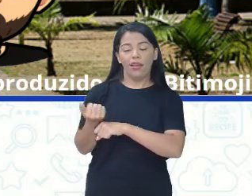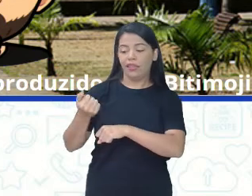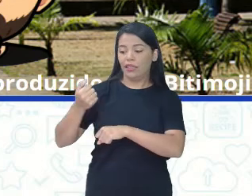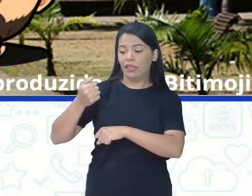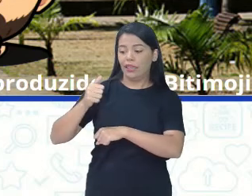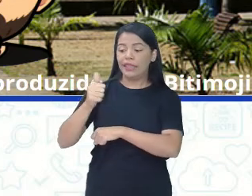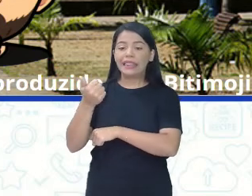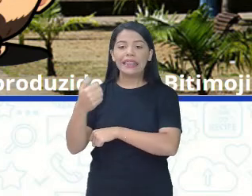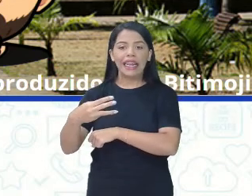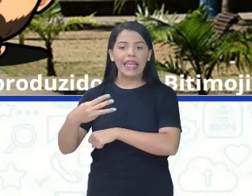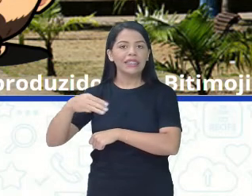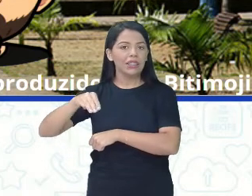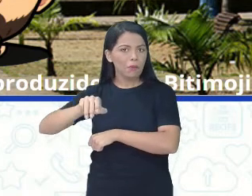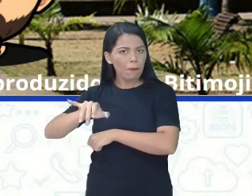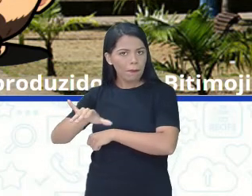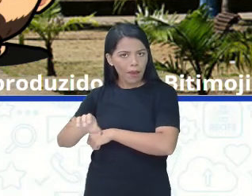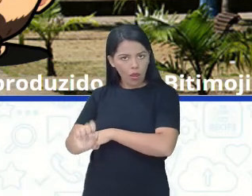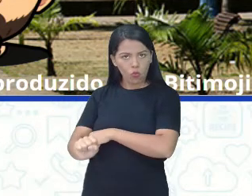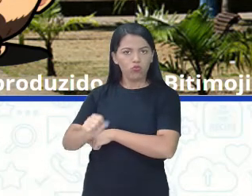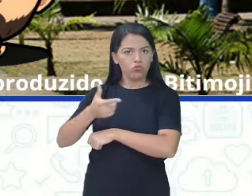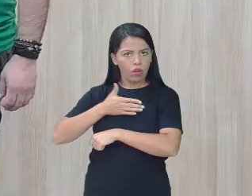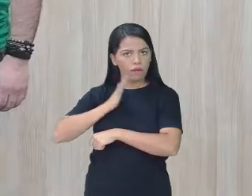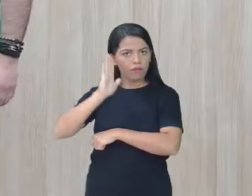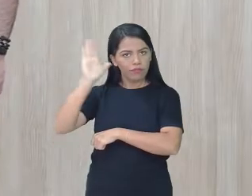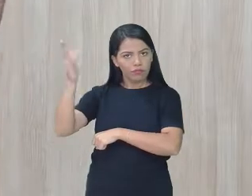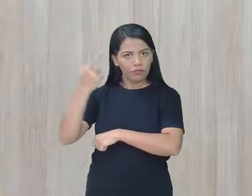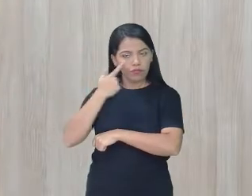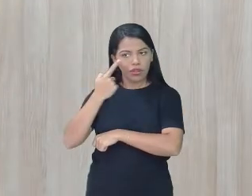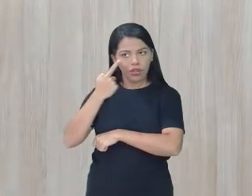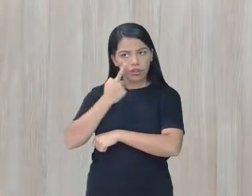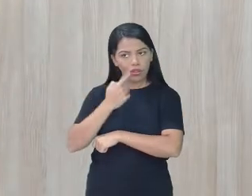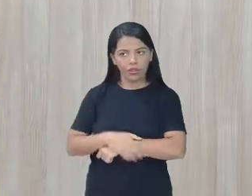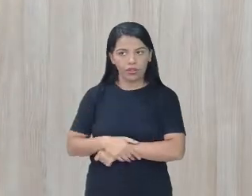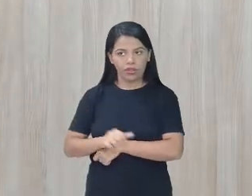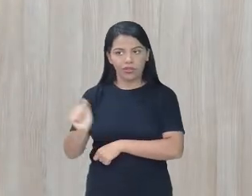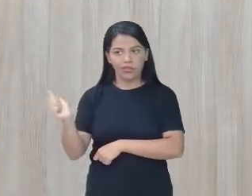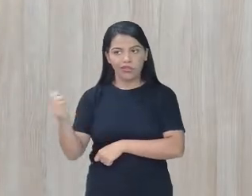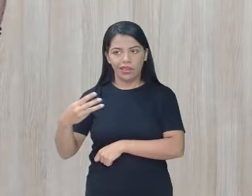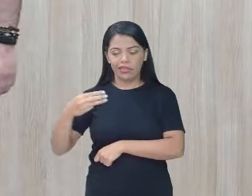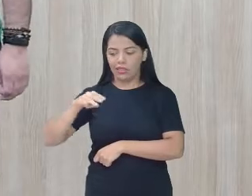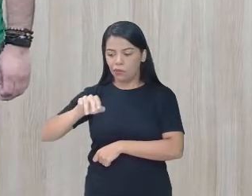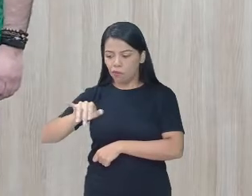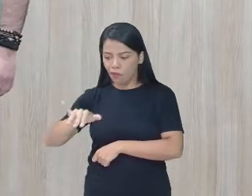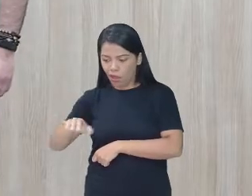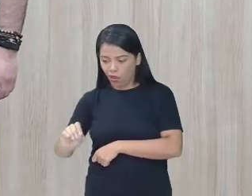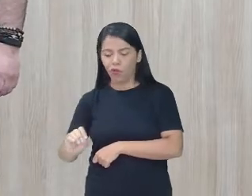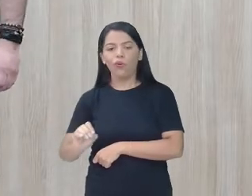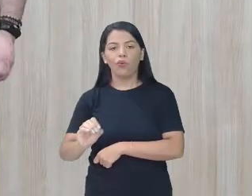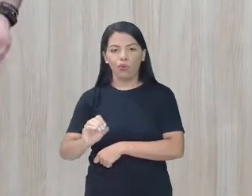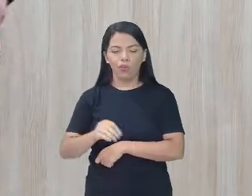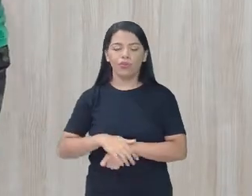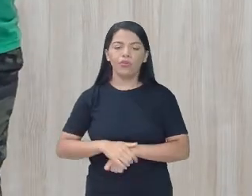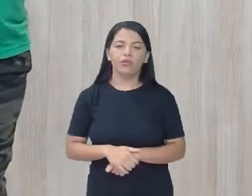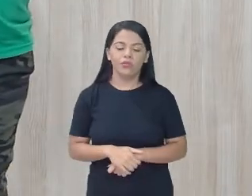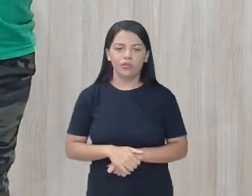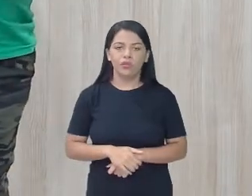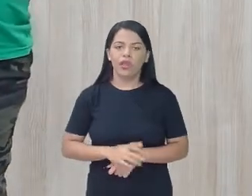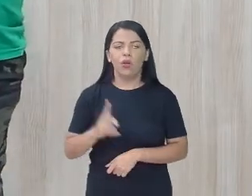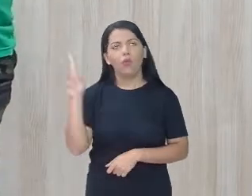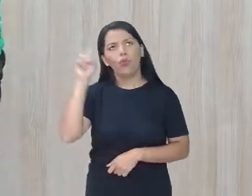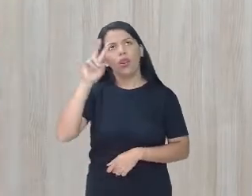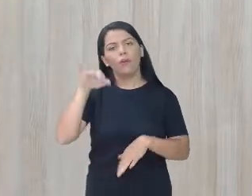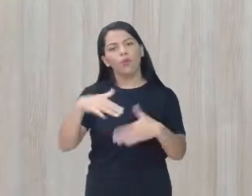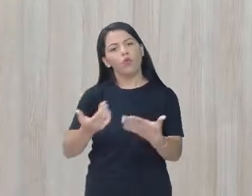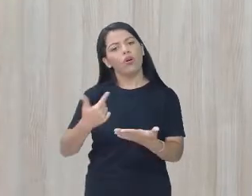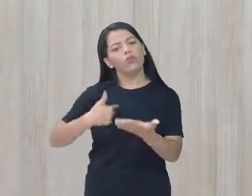visitou essa praça aqui, o parque, né? O parque aqui é do 13 de maio, então eu lembro que